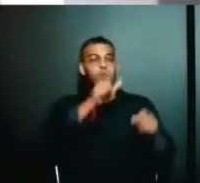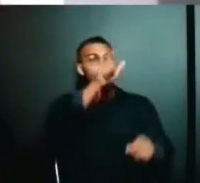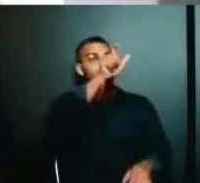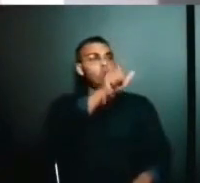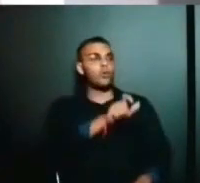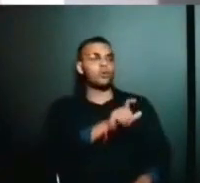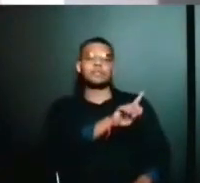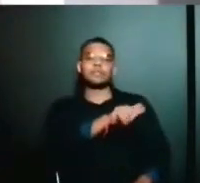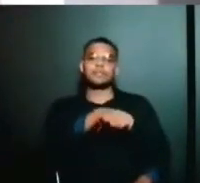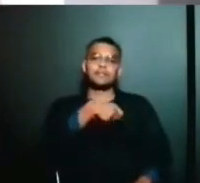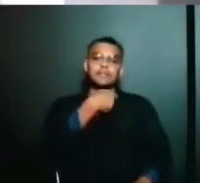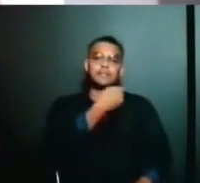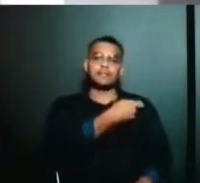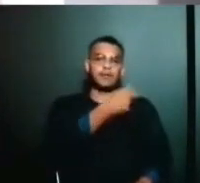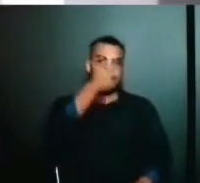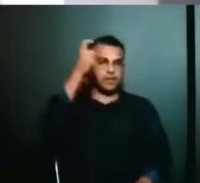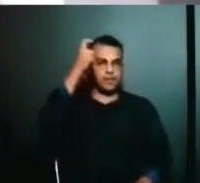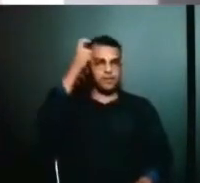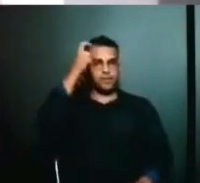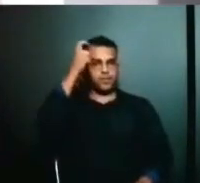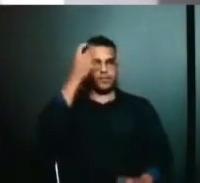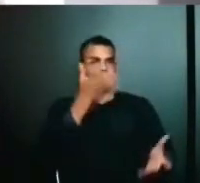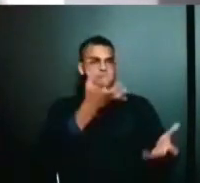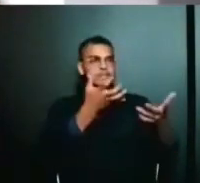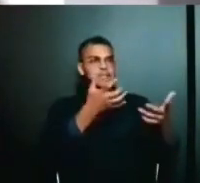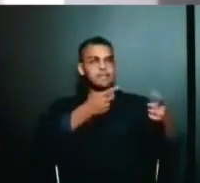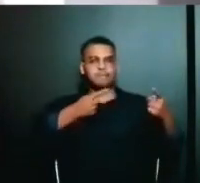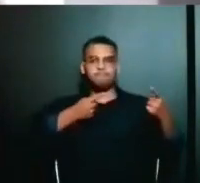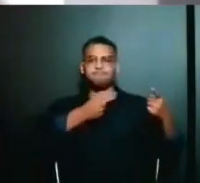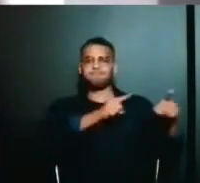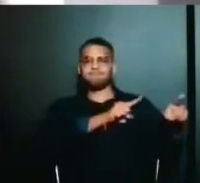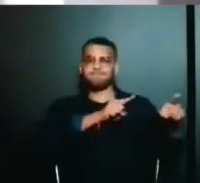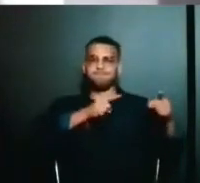homens. É bem diferente.